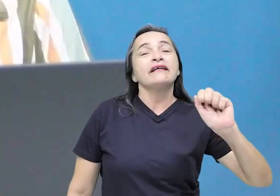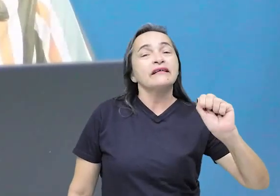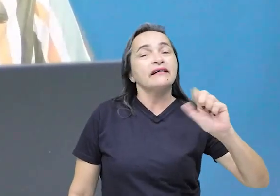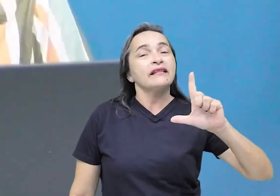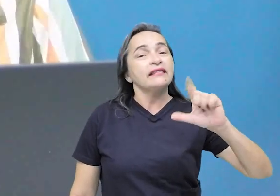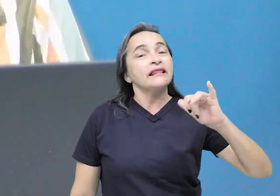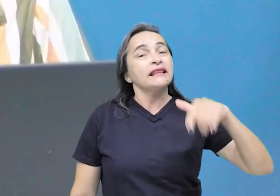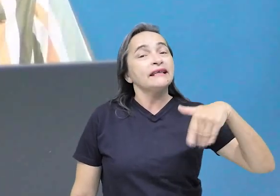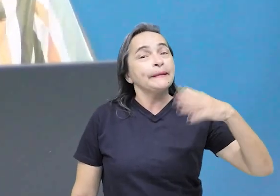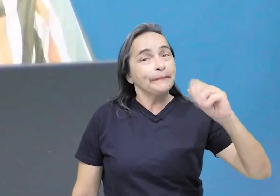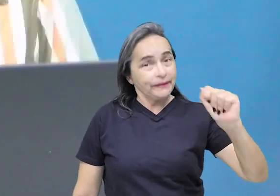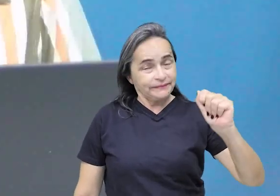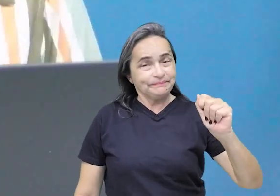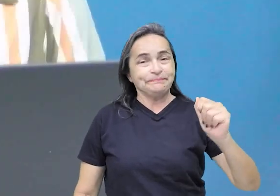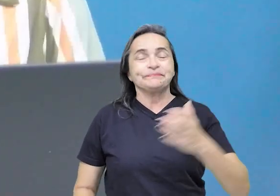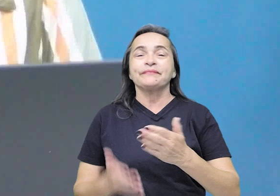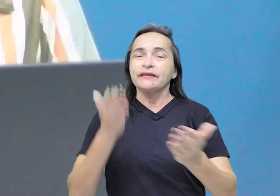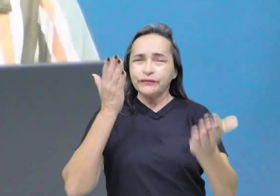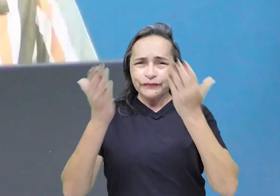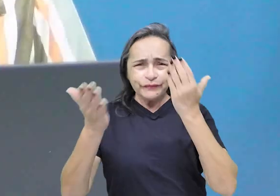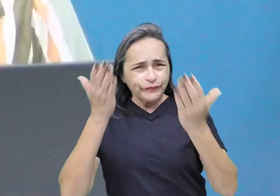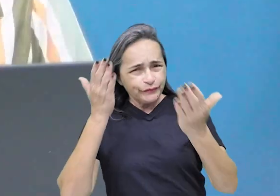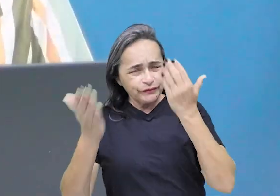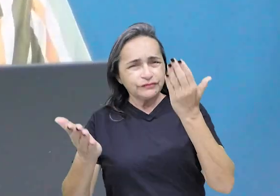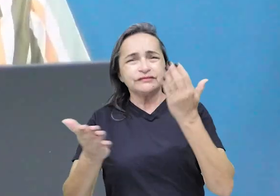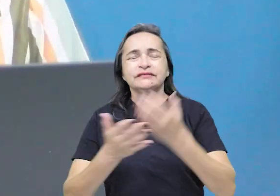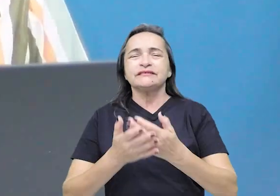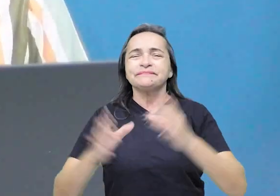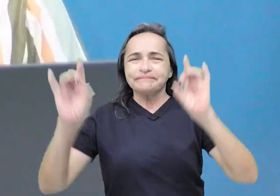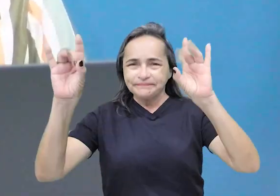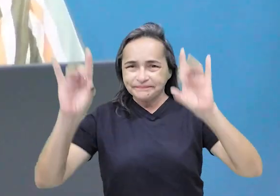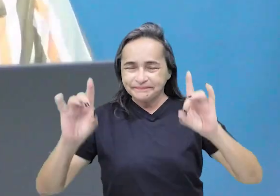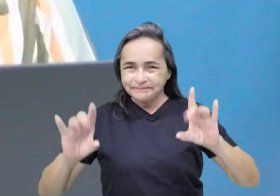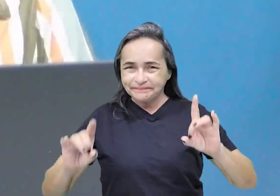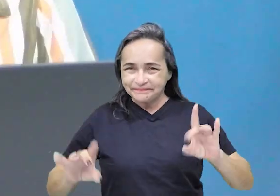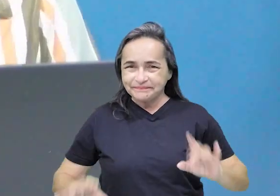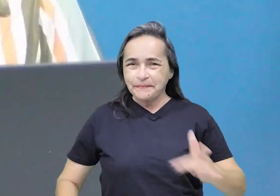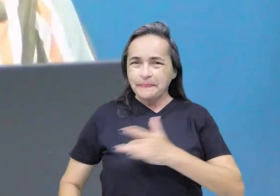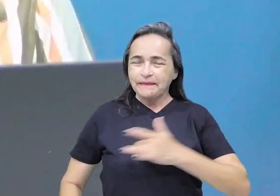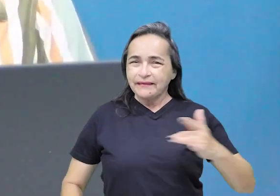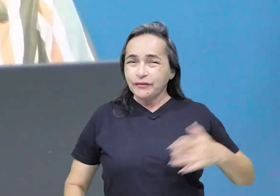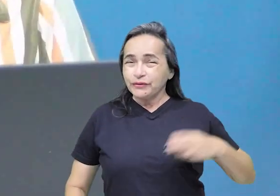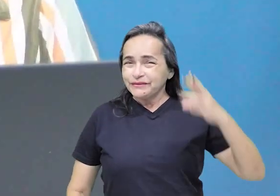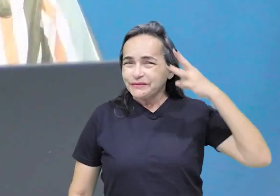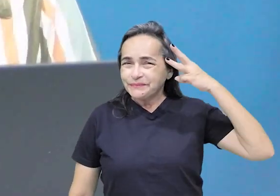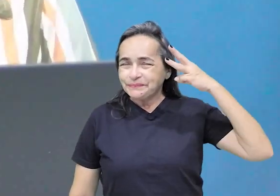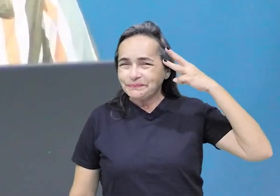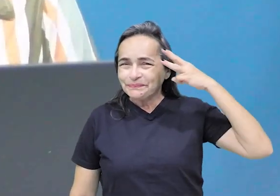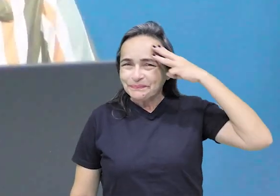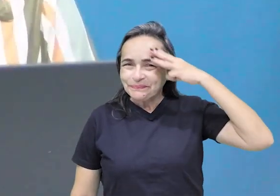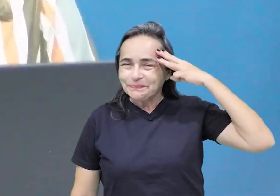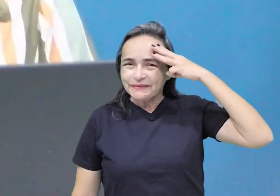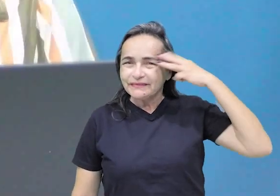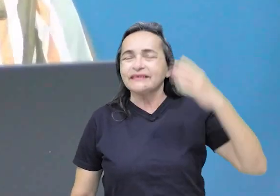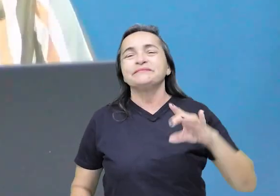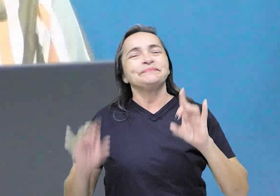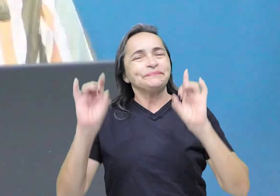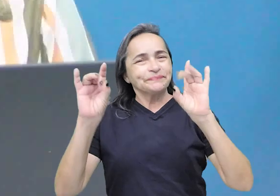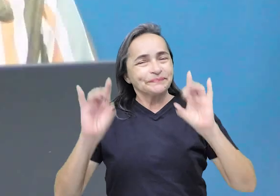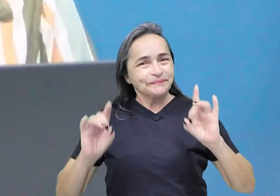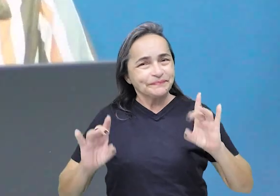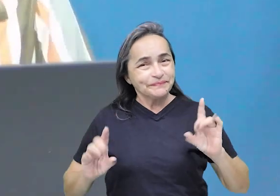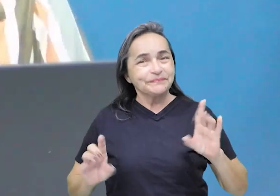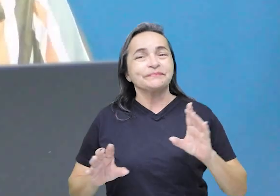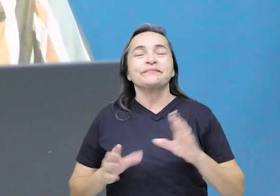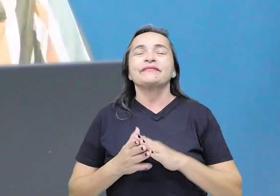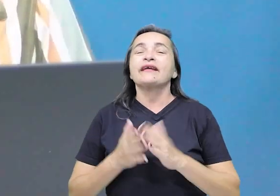é fonoaudióloga, especialista em saúde mental e atenção psicossocial, especialista em